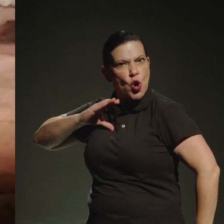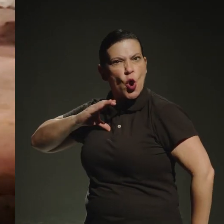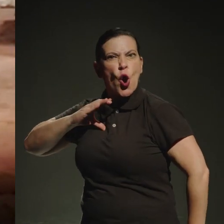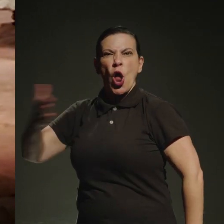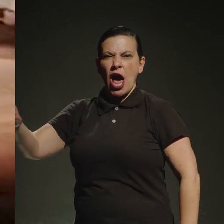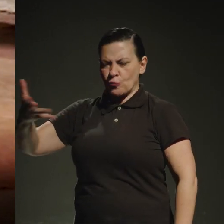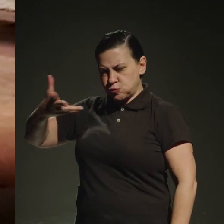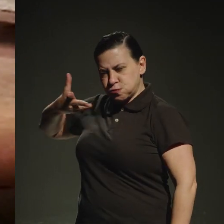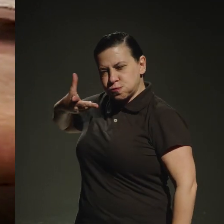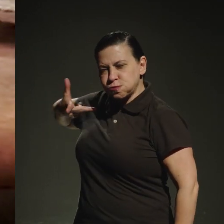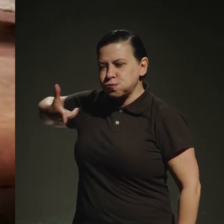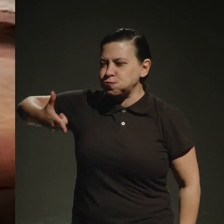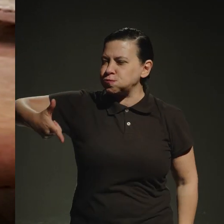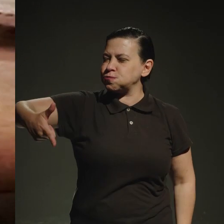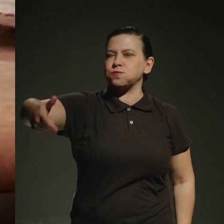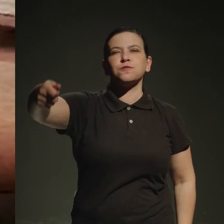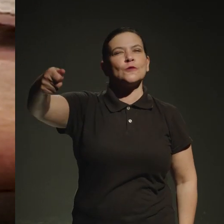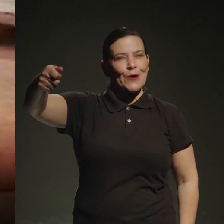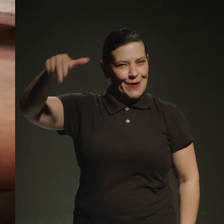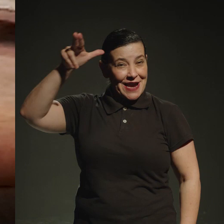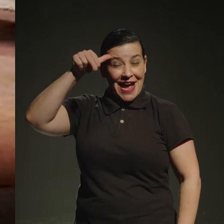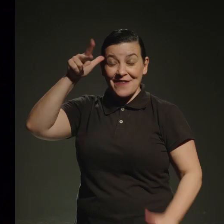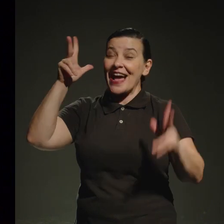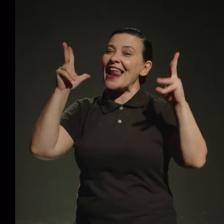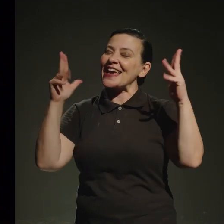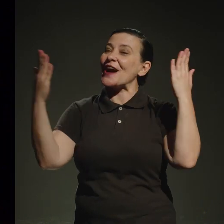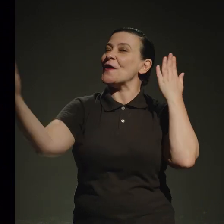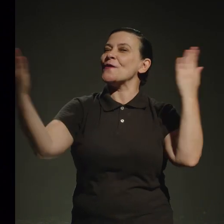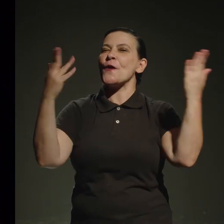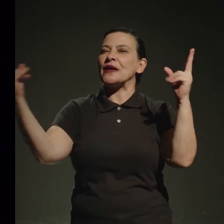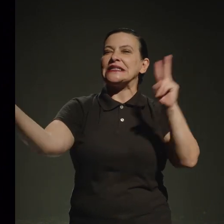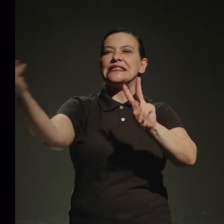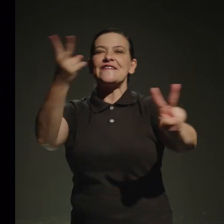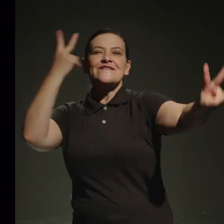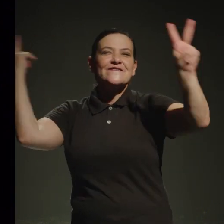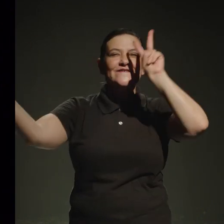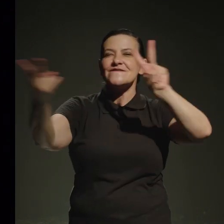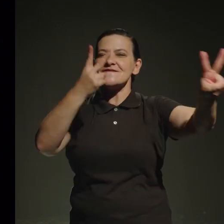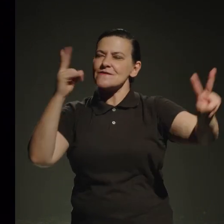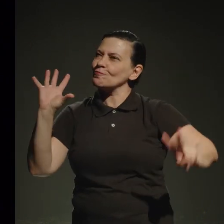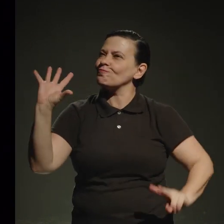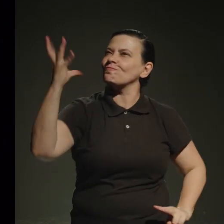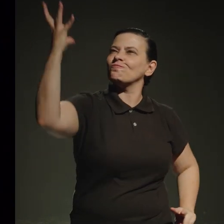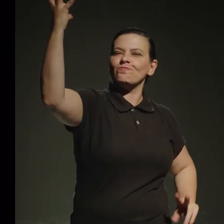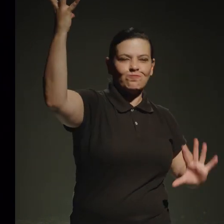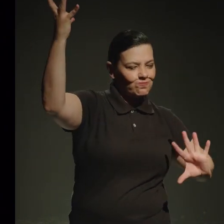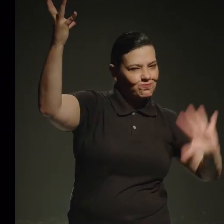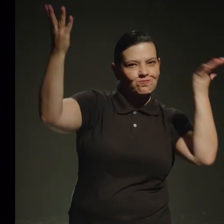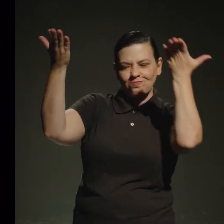teu dorso percorrerei uma a uma das páginas, das estradas e dos séculos, séculos.